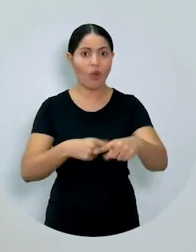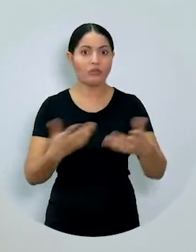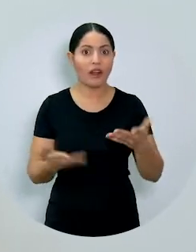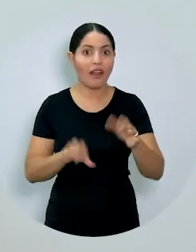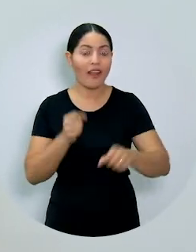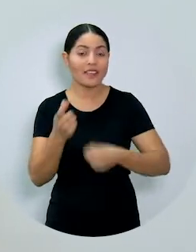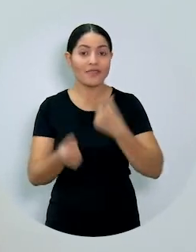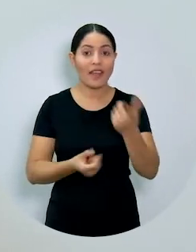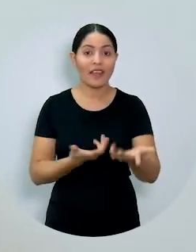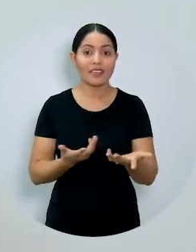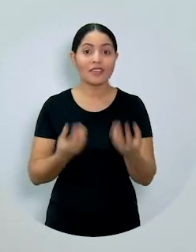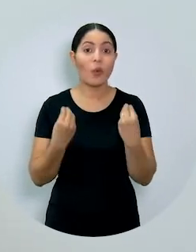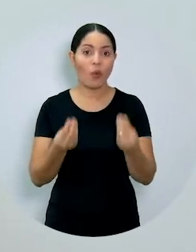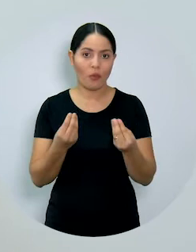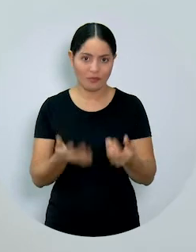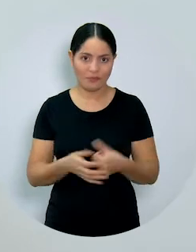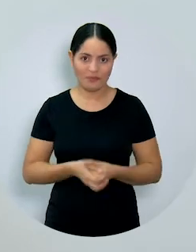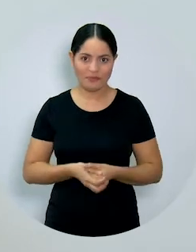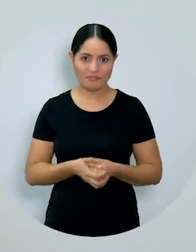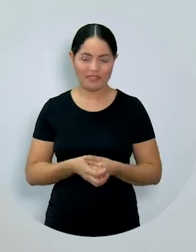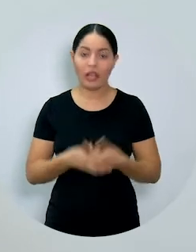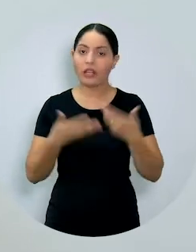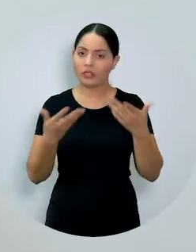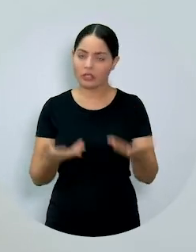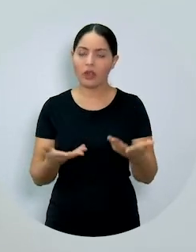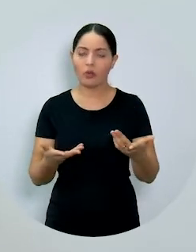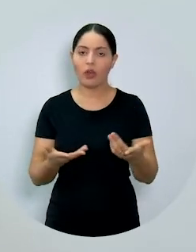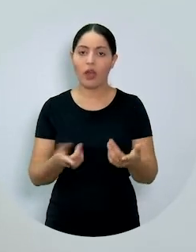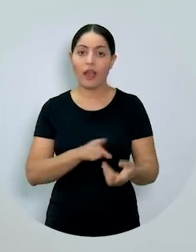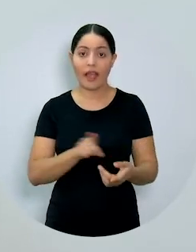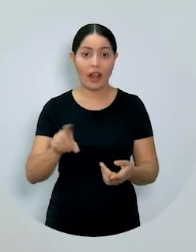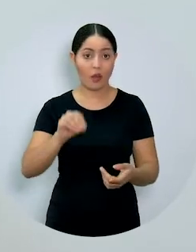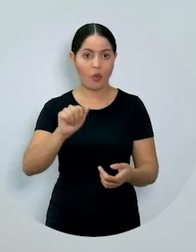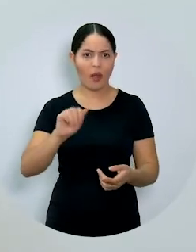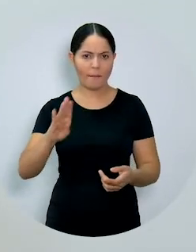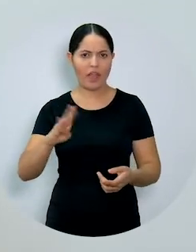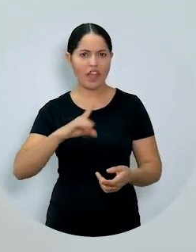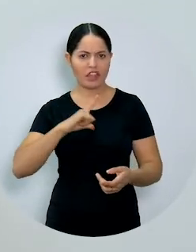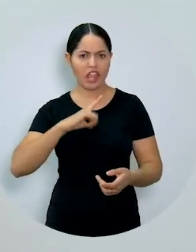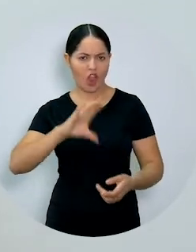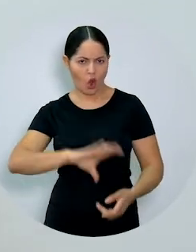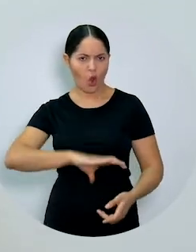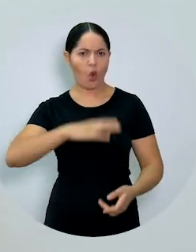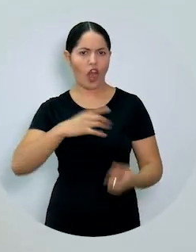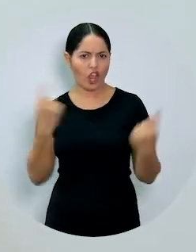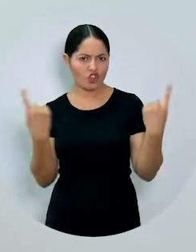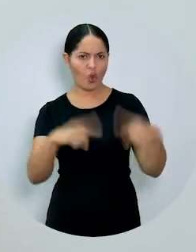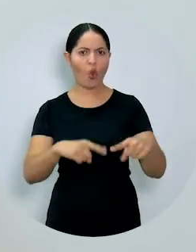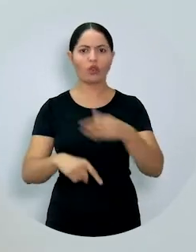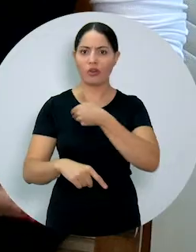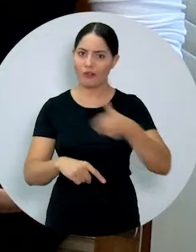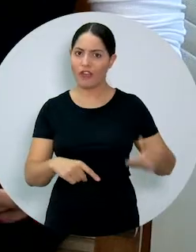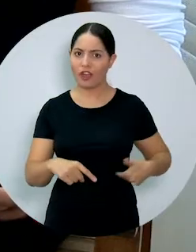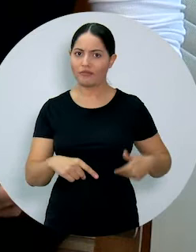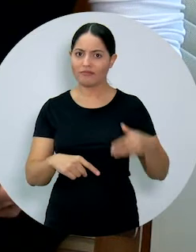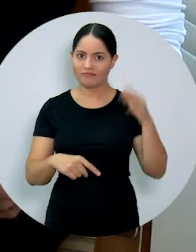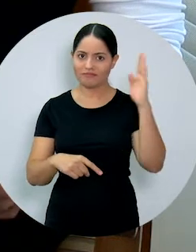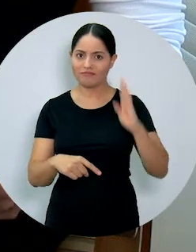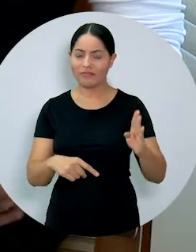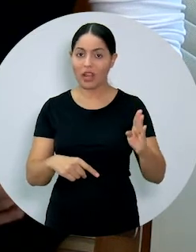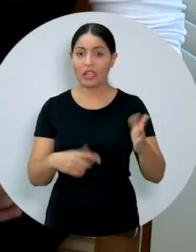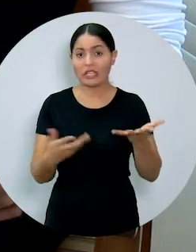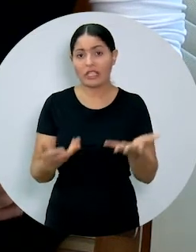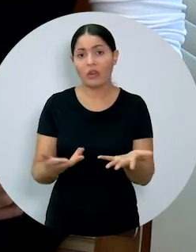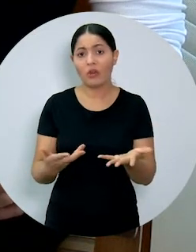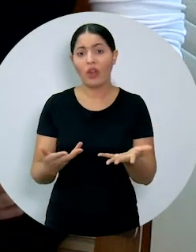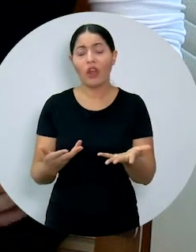poder público, ela tem a coragem de ir contra o poder público. Como é que ela pode estar submetida ao poder público,